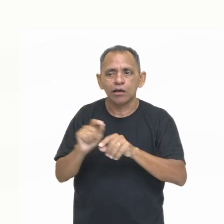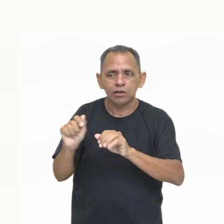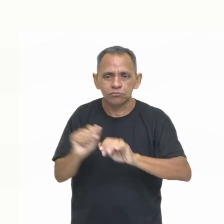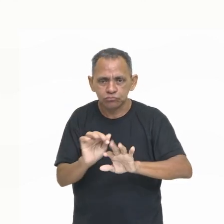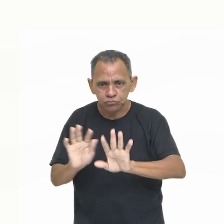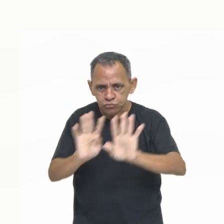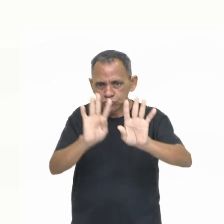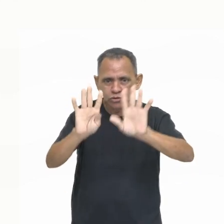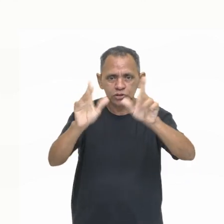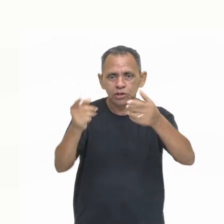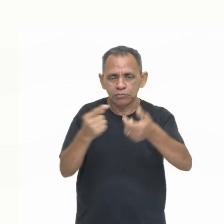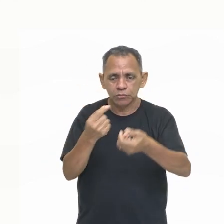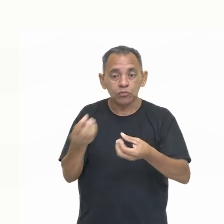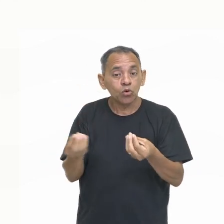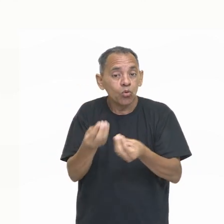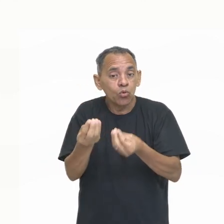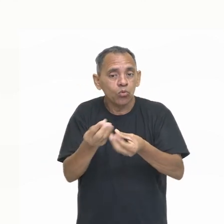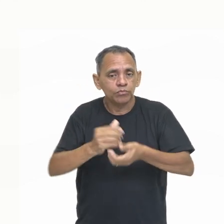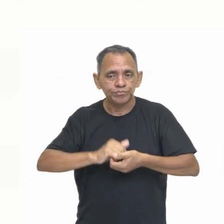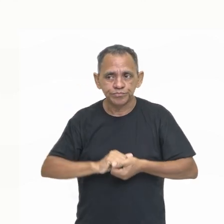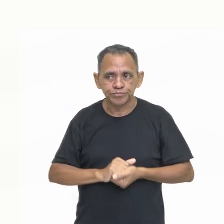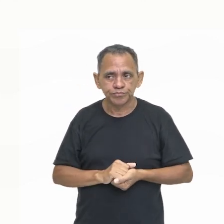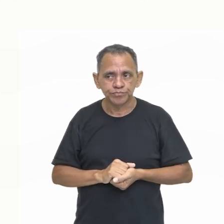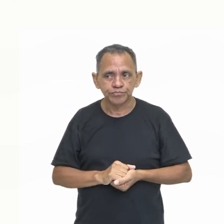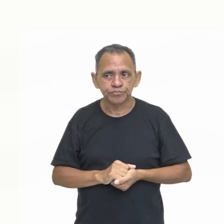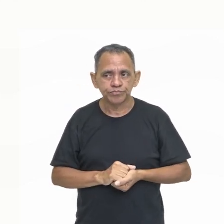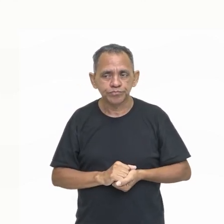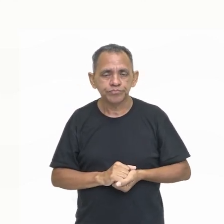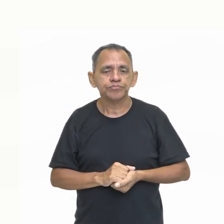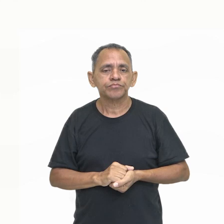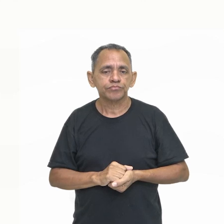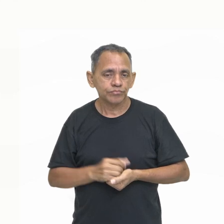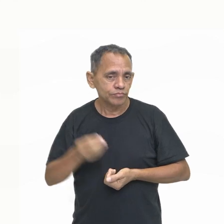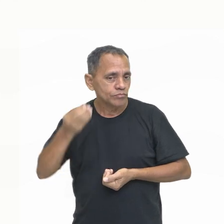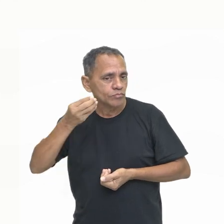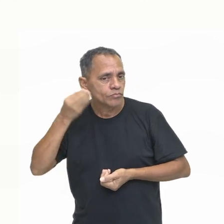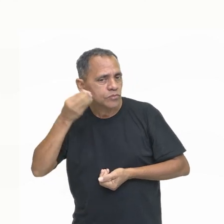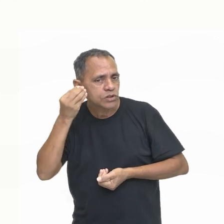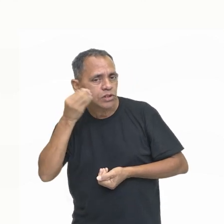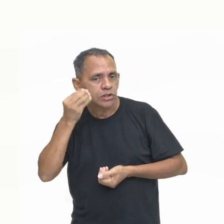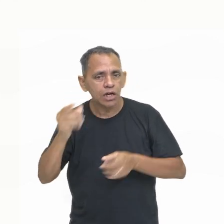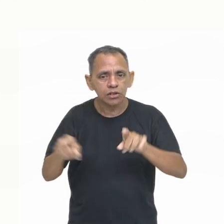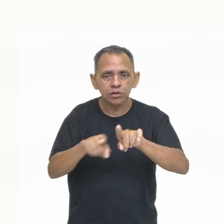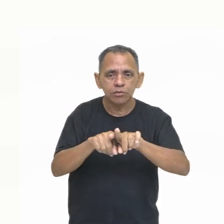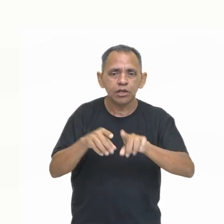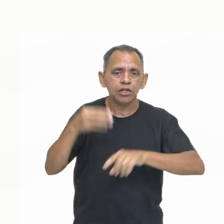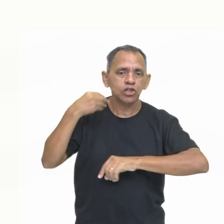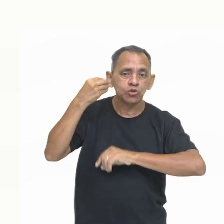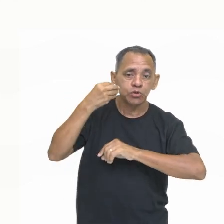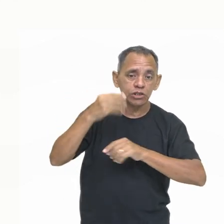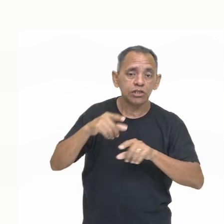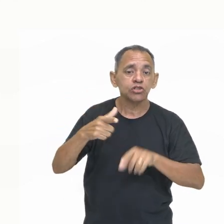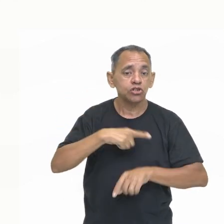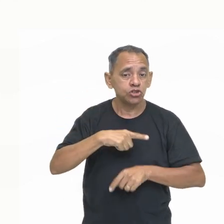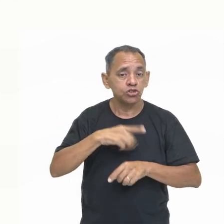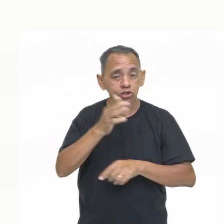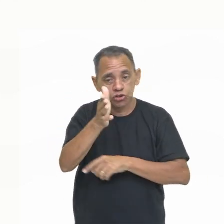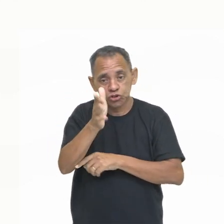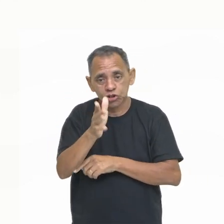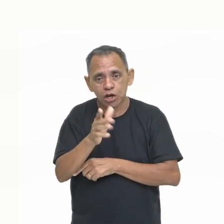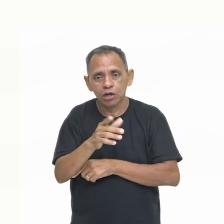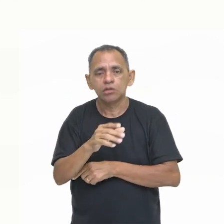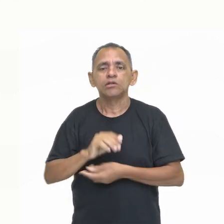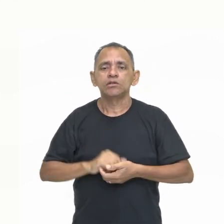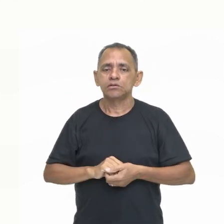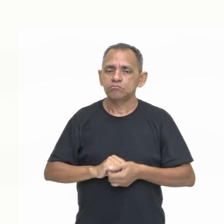eles simularam com por todas essas etapas dentro desse aparelho que eles desenvolveram, eles